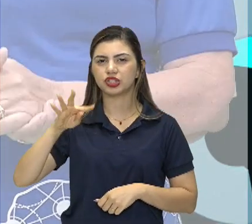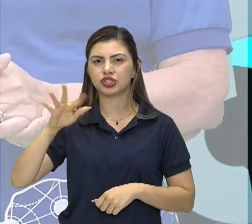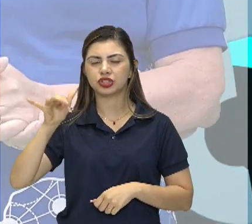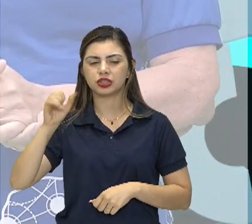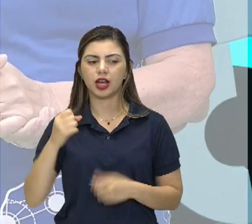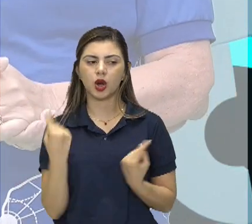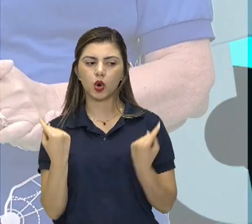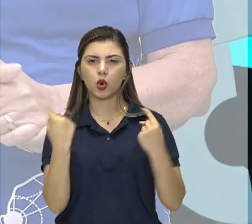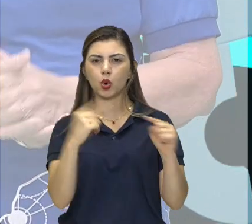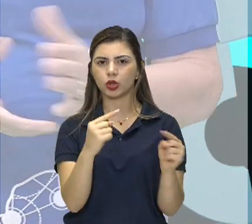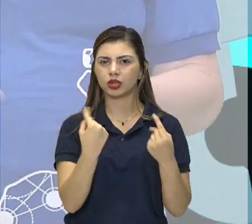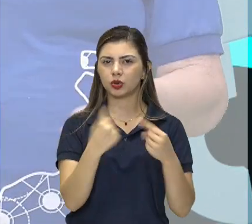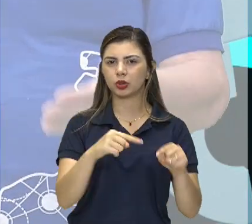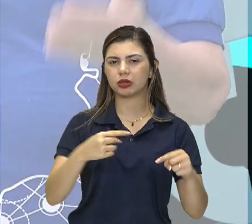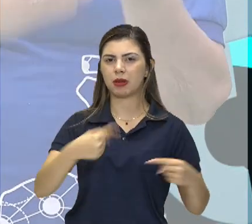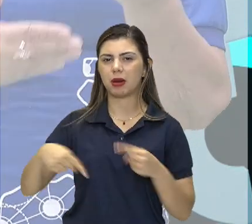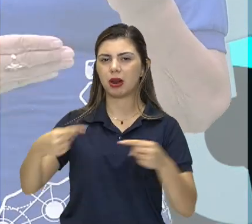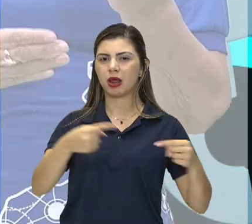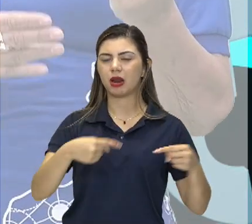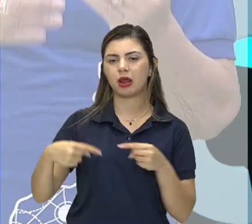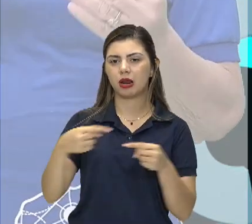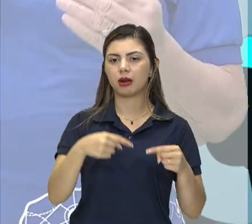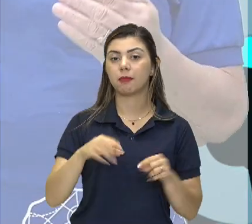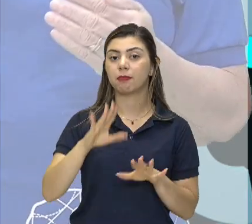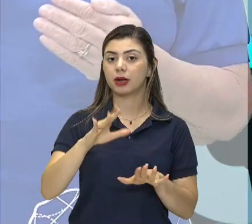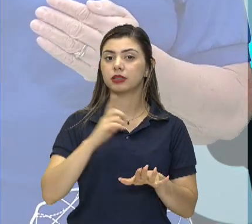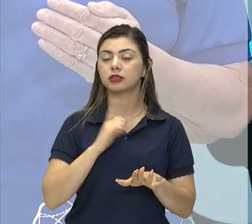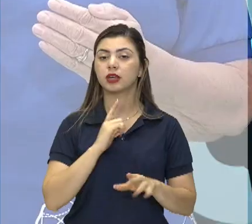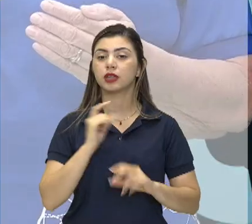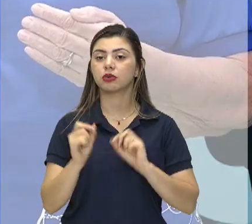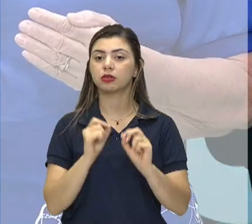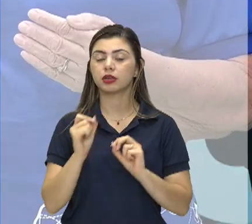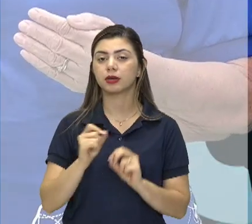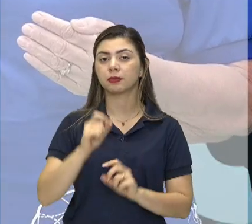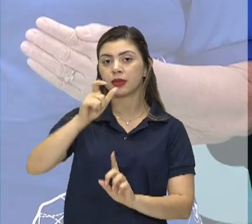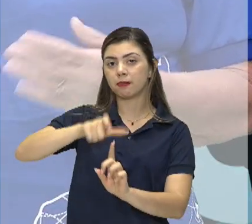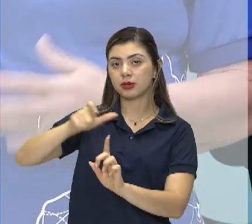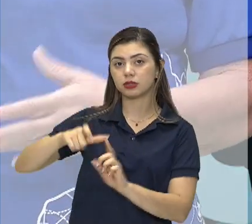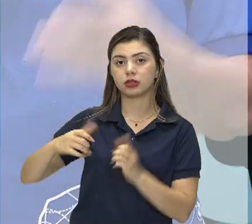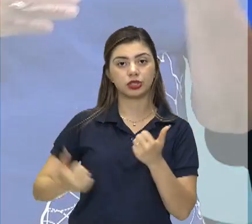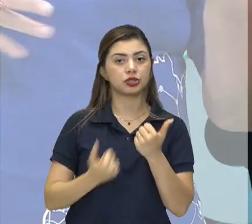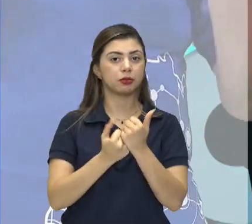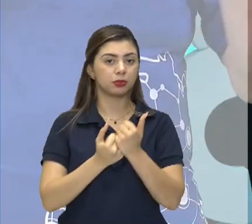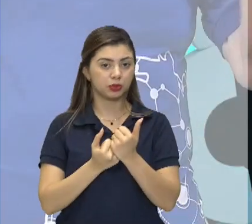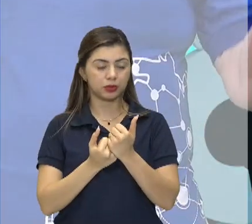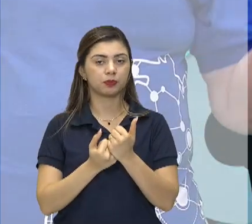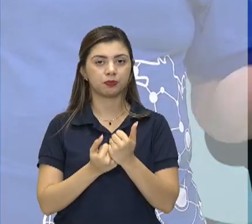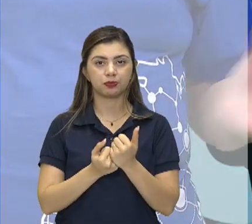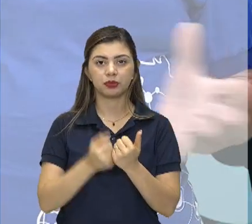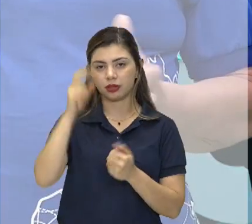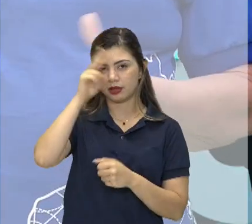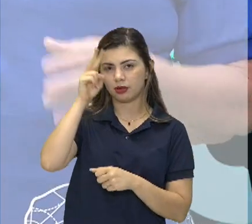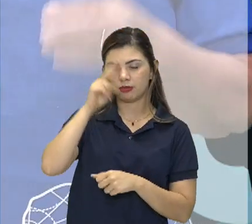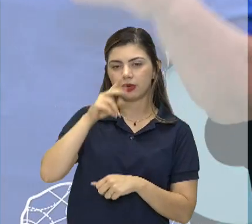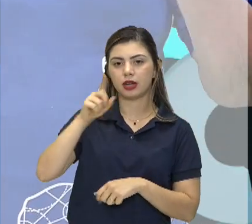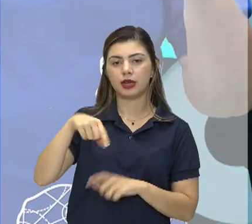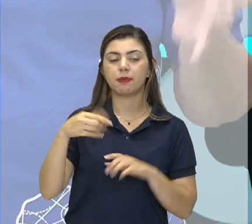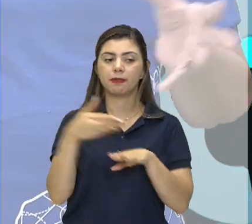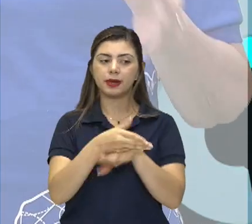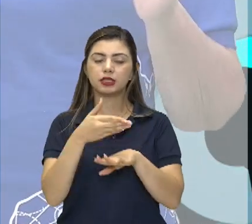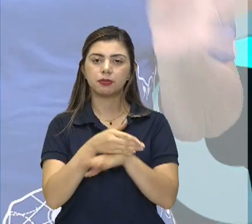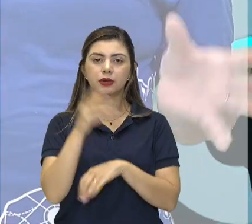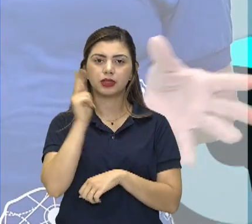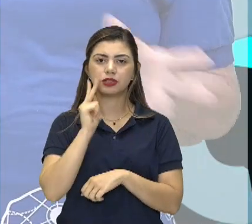o protagonista, né? E temos os personagens secundários, que são aqueles que participam da história, mas têm